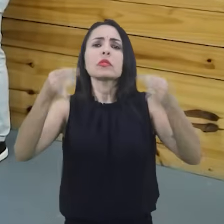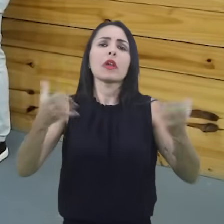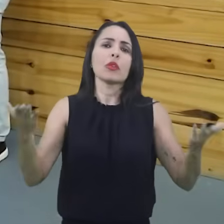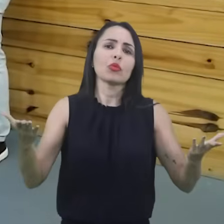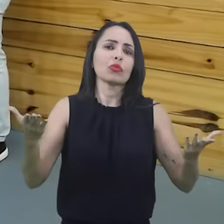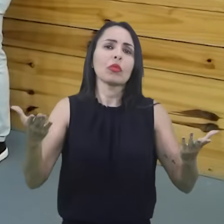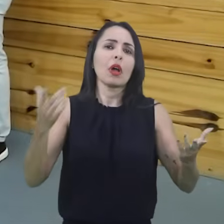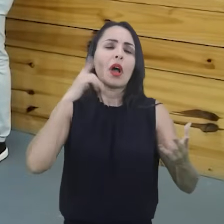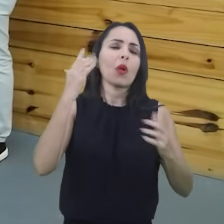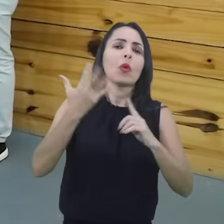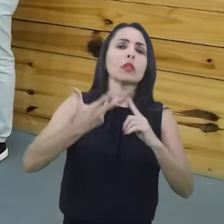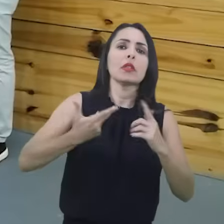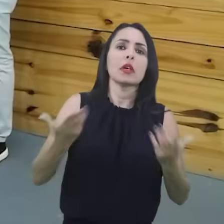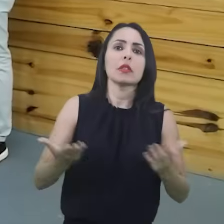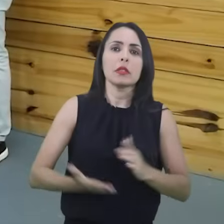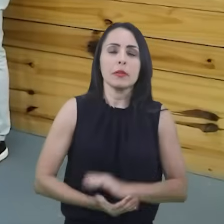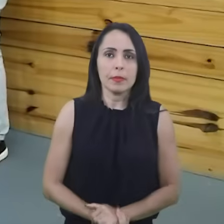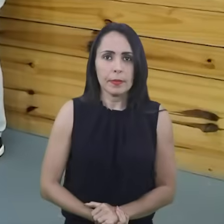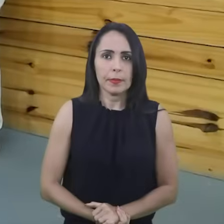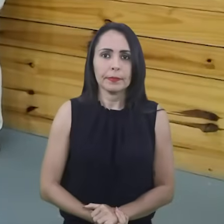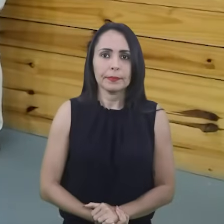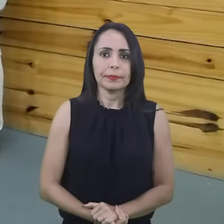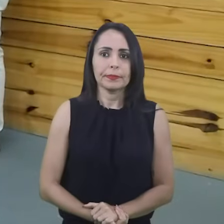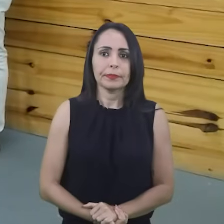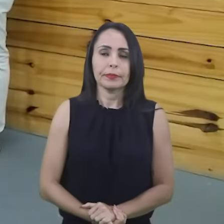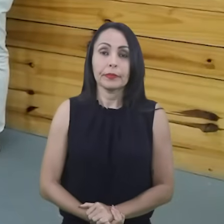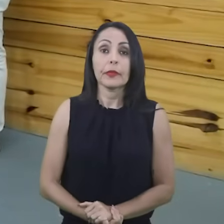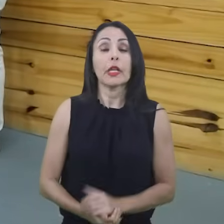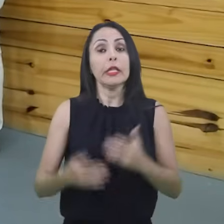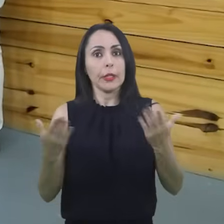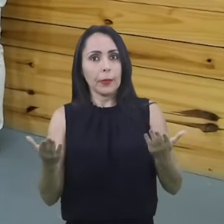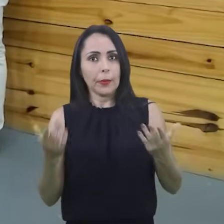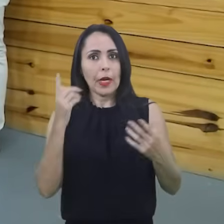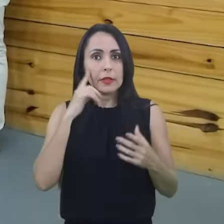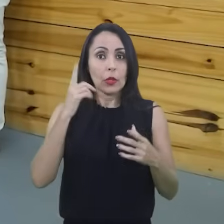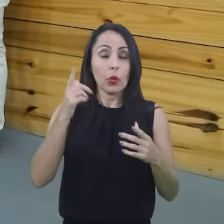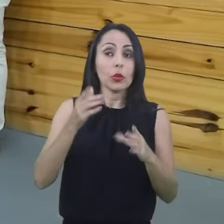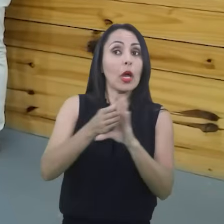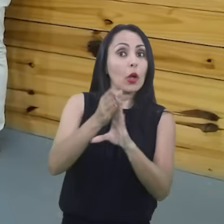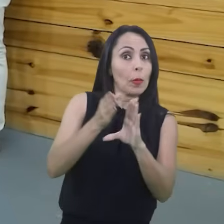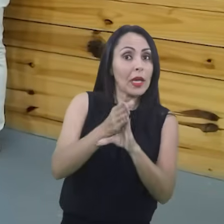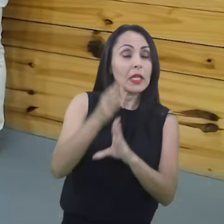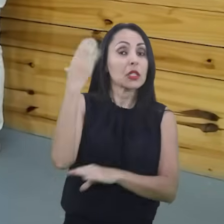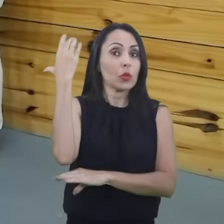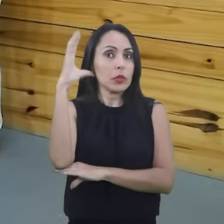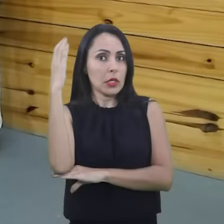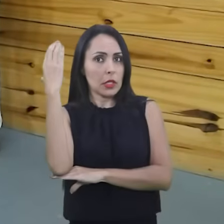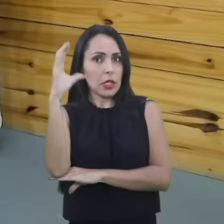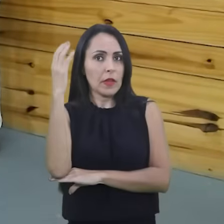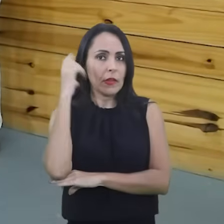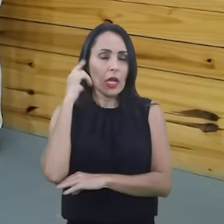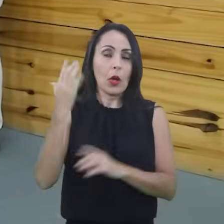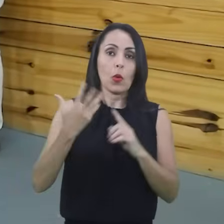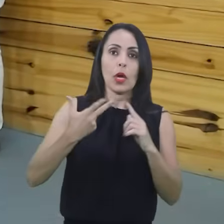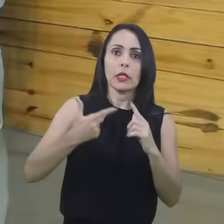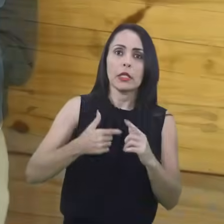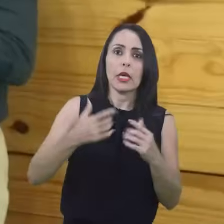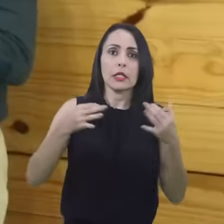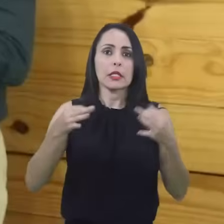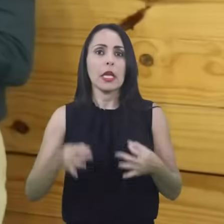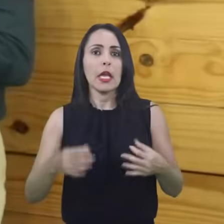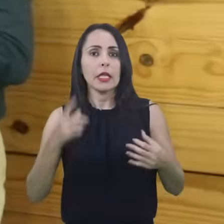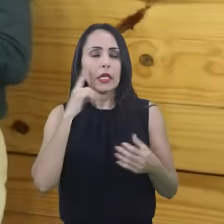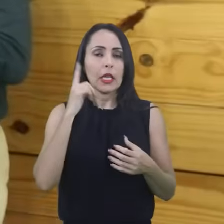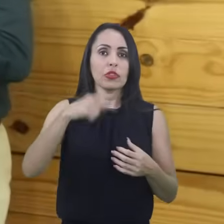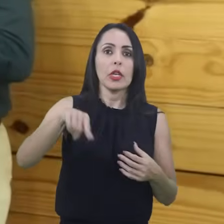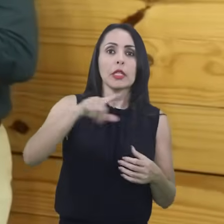quantidade de pasta que a gente deve colocar na escova? Veja bem, Marcondes, segundo as recomendações científicas, né, a quantidade ideal de pasta de